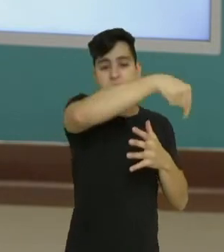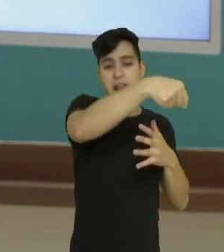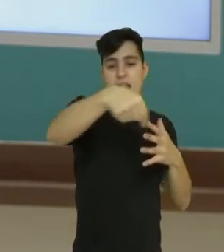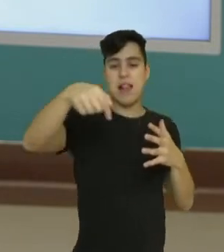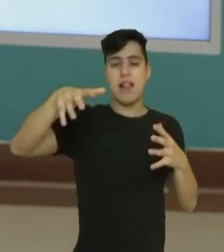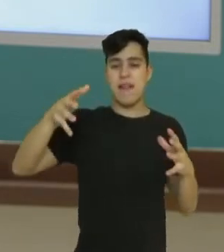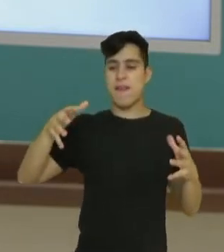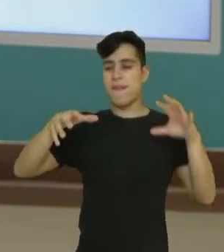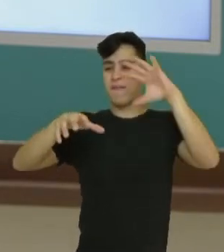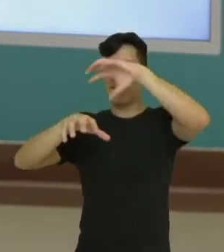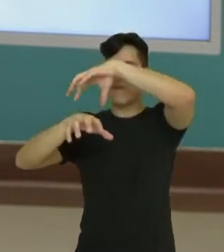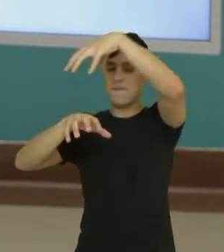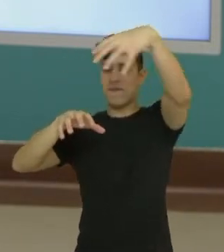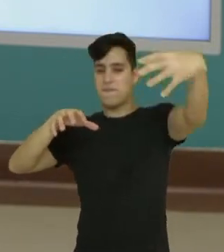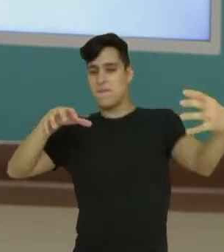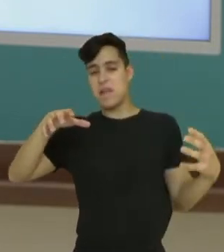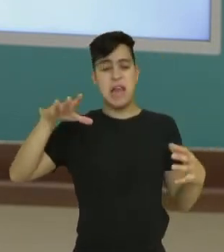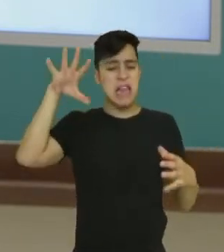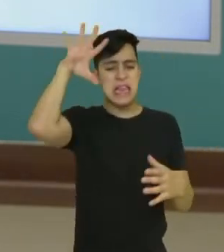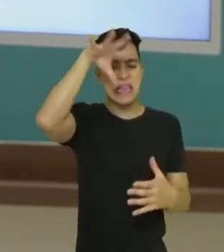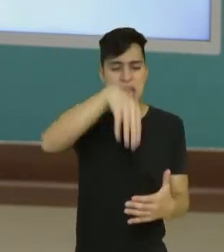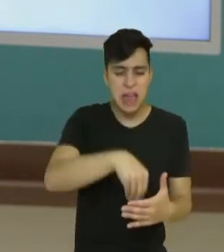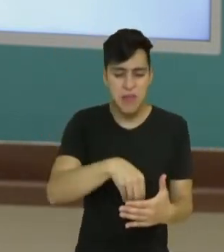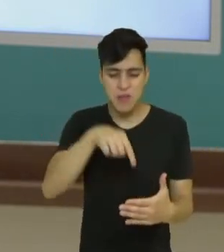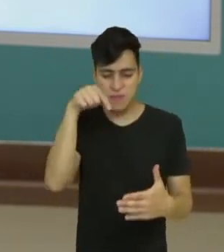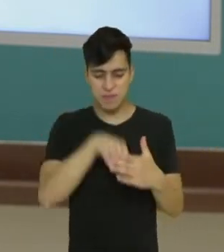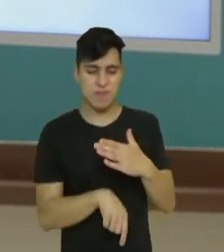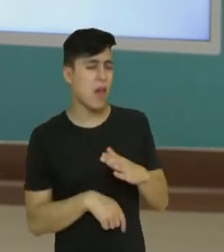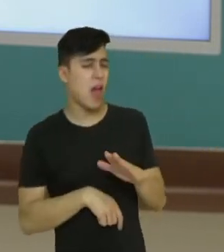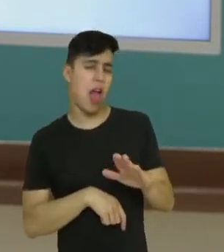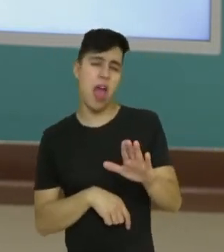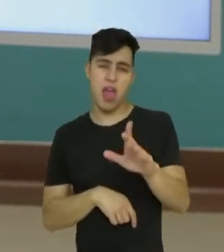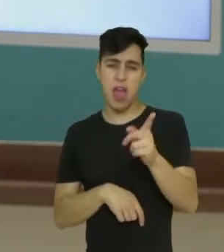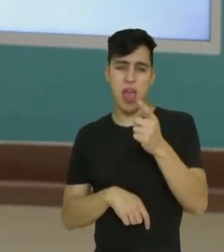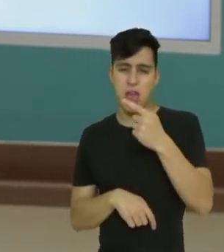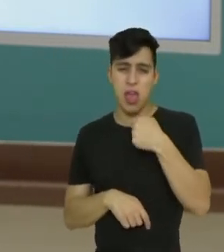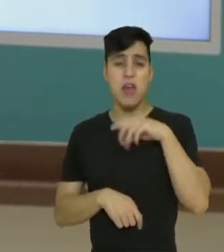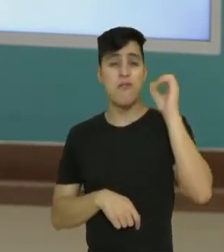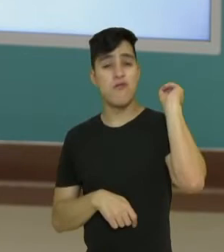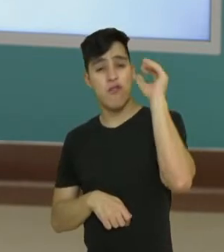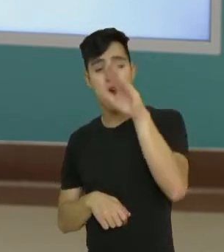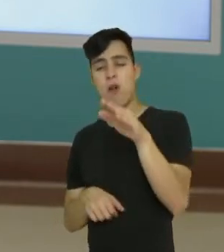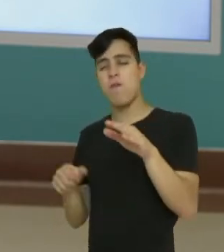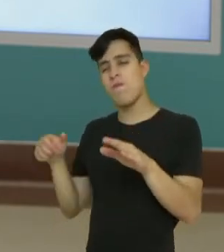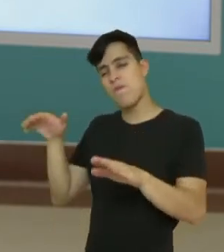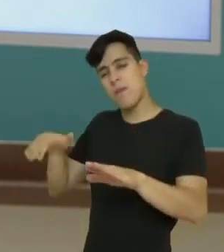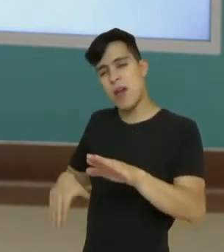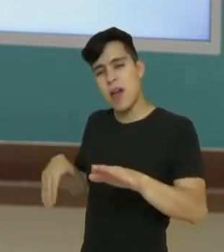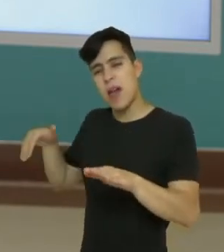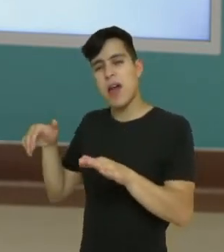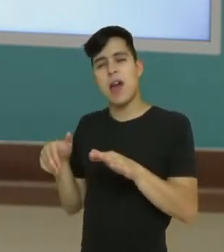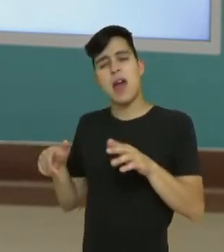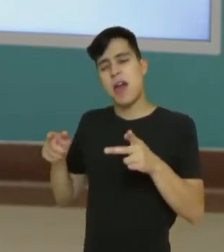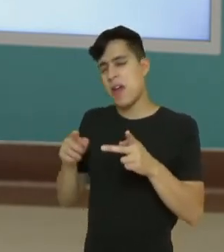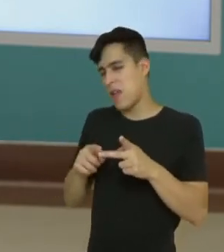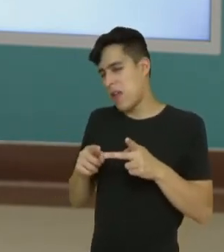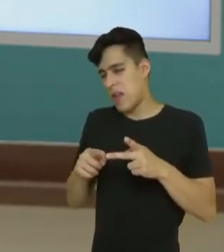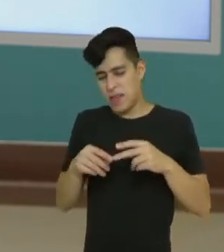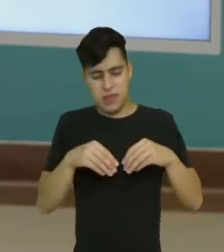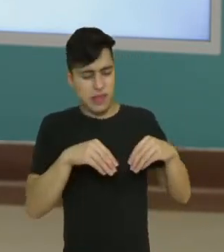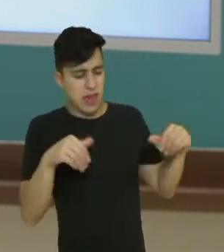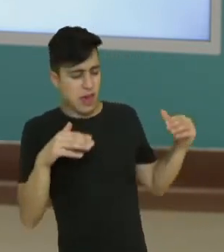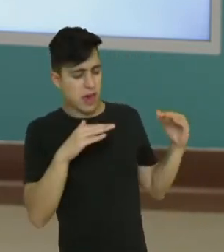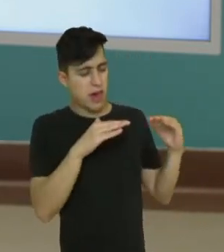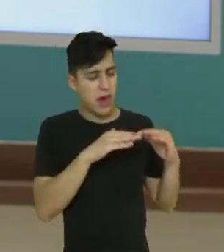e internamente? Ah, Fabiano, eu vou na praia ou no meu terreno, eu cavo, eu faço um buraco